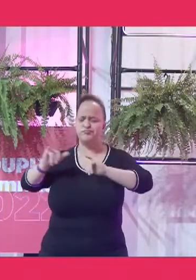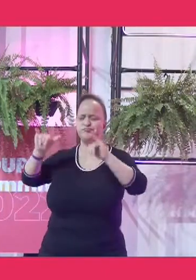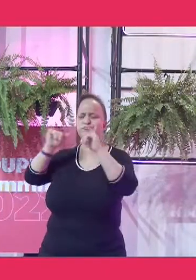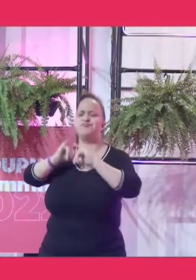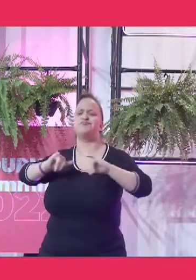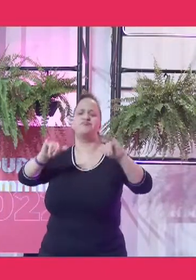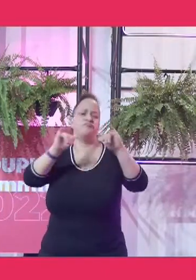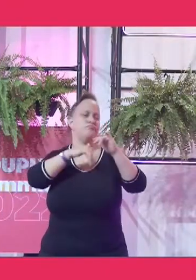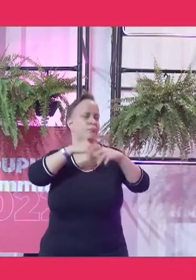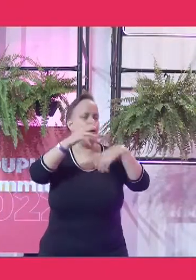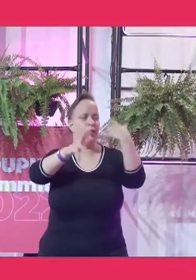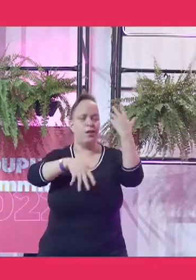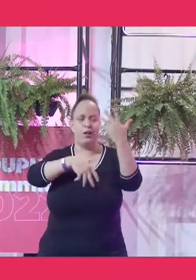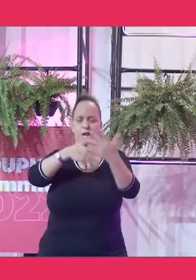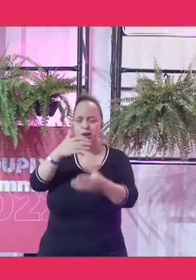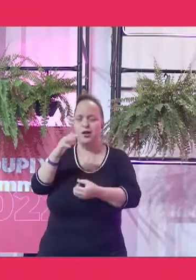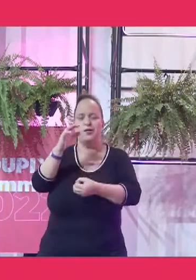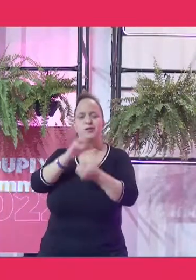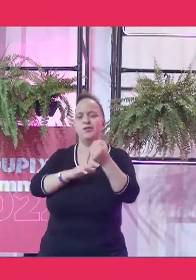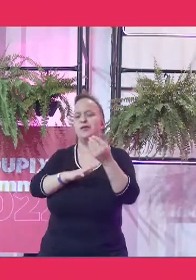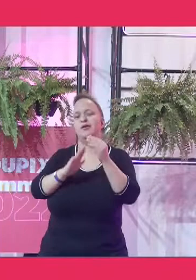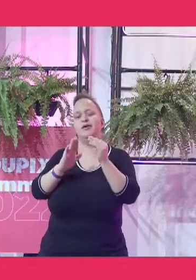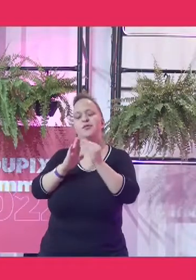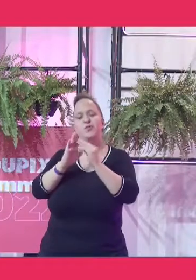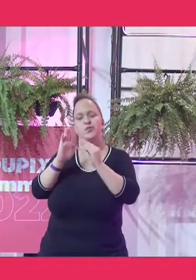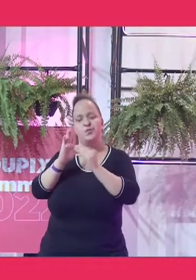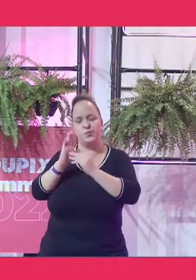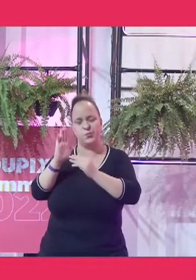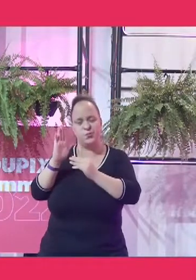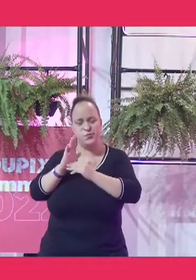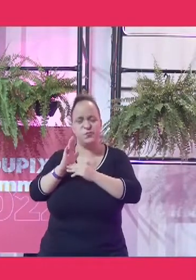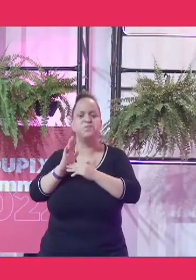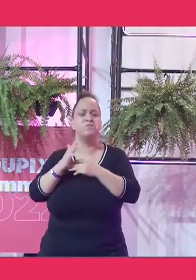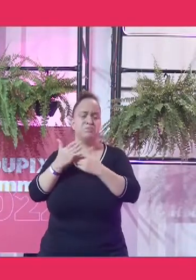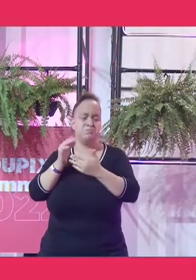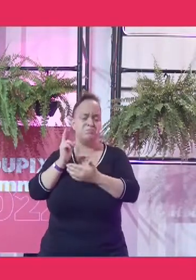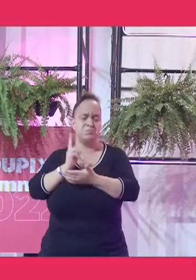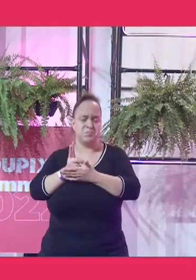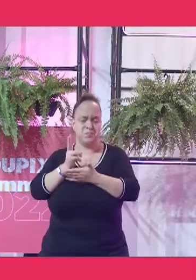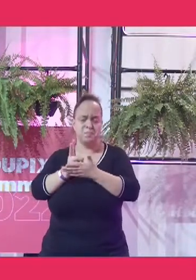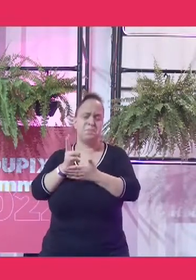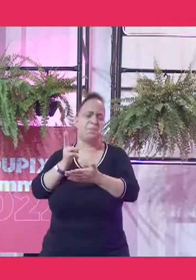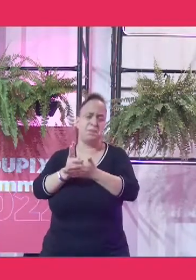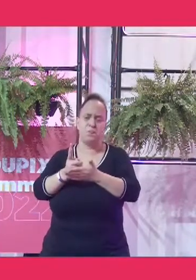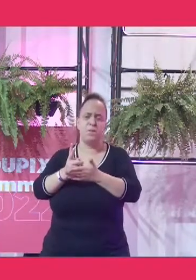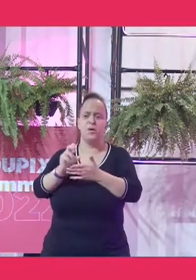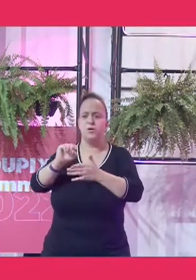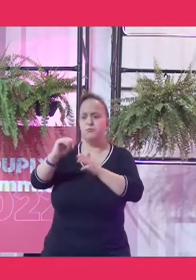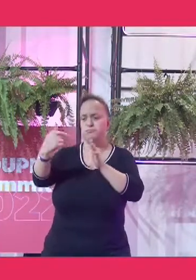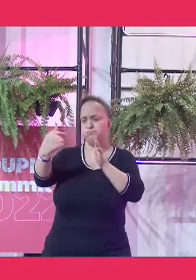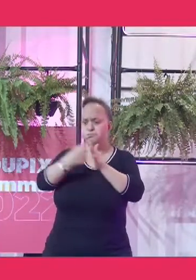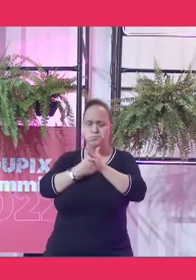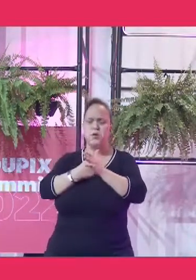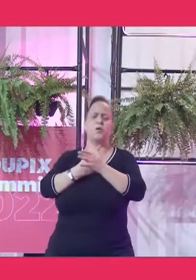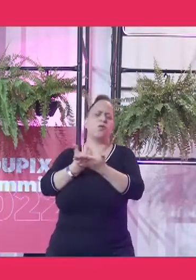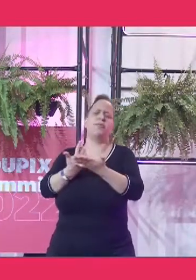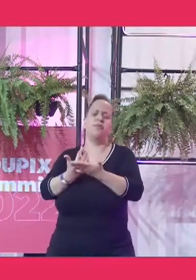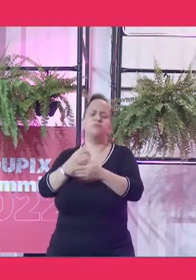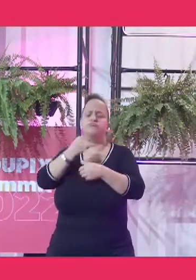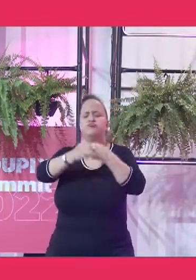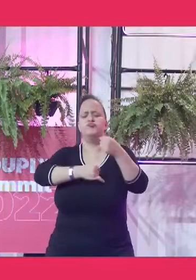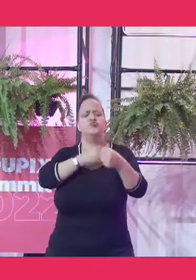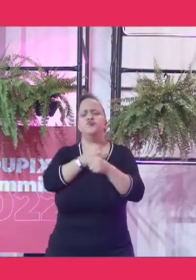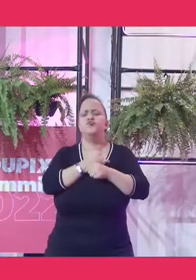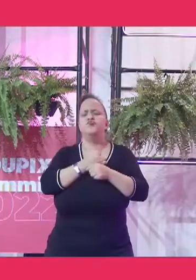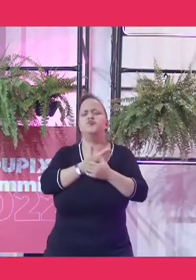nessa vida maluca de criadores de conteúdo. E sempre quando nos perguntam, né, afinal, qual que é a internet que a gente